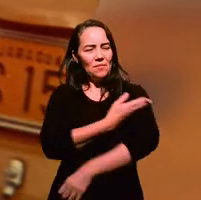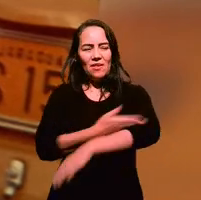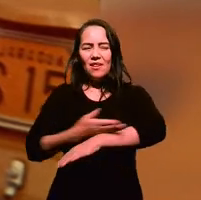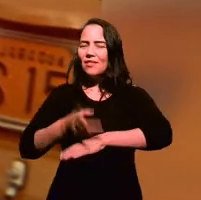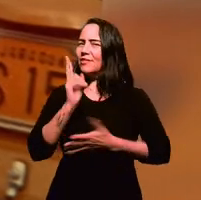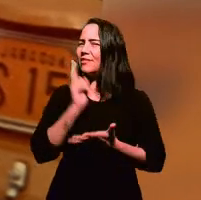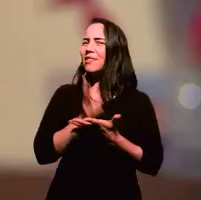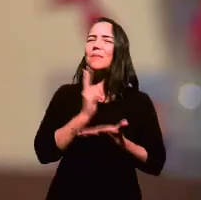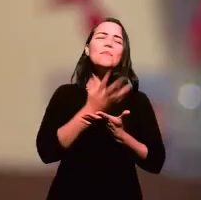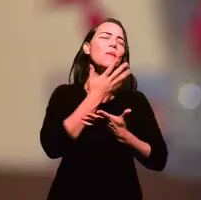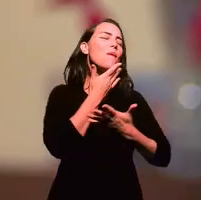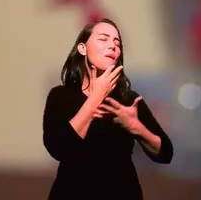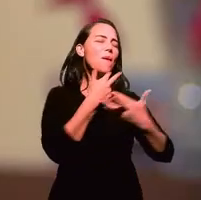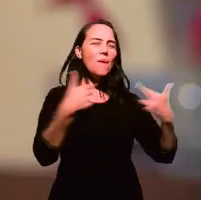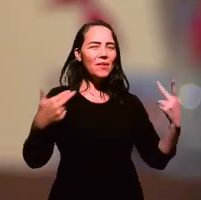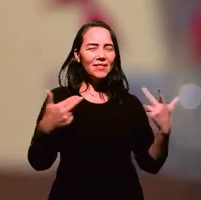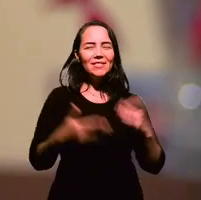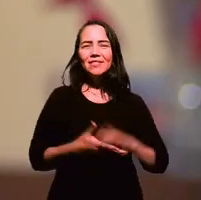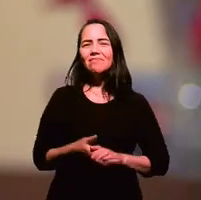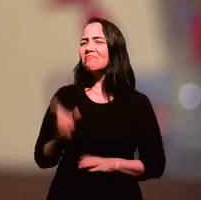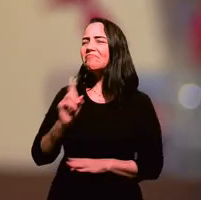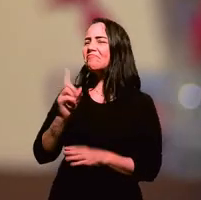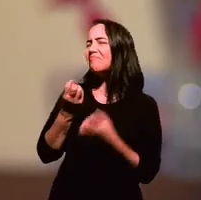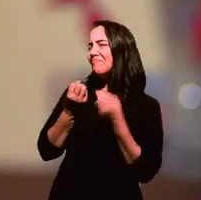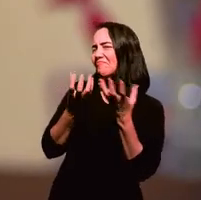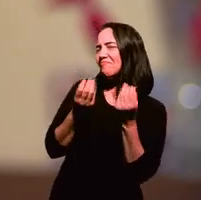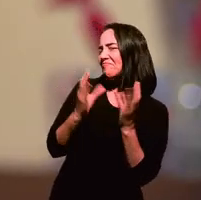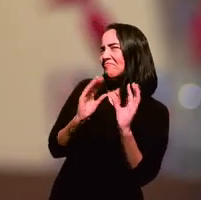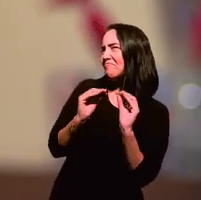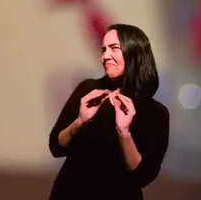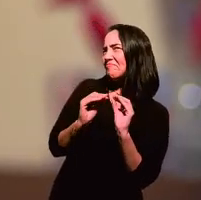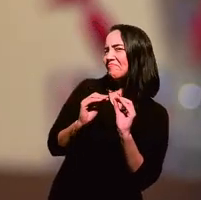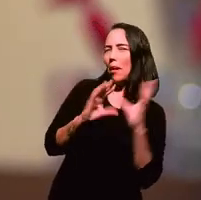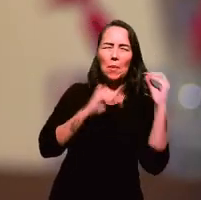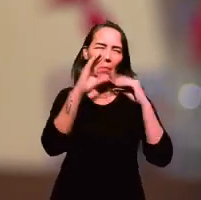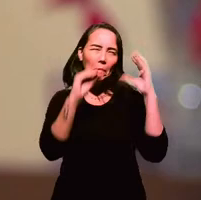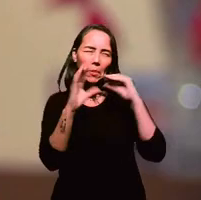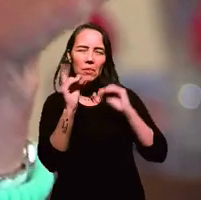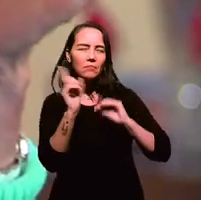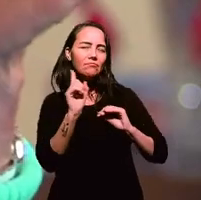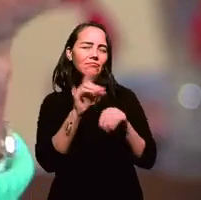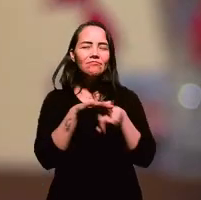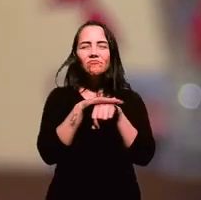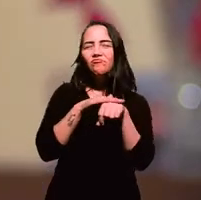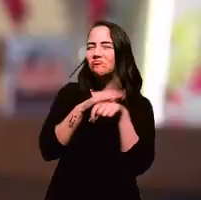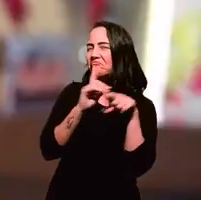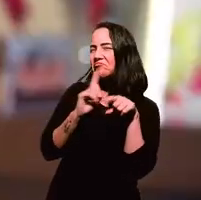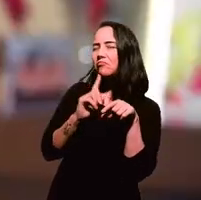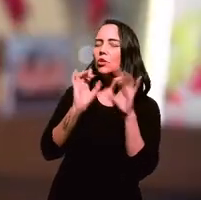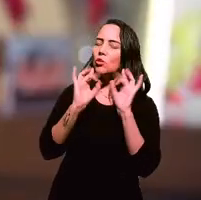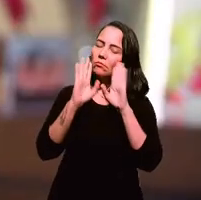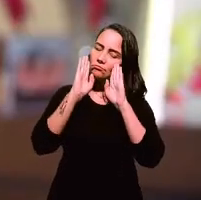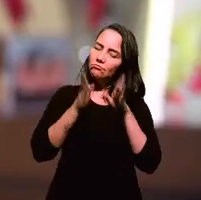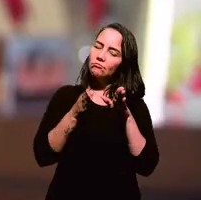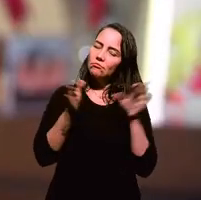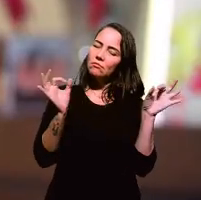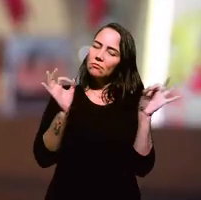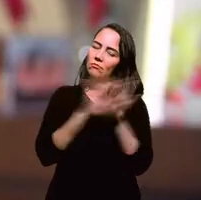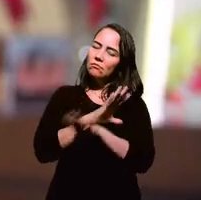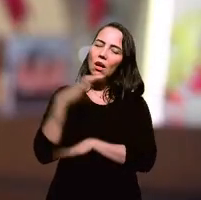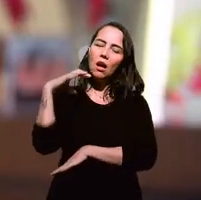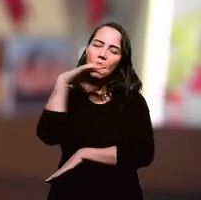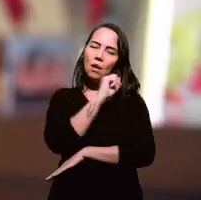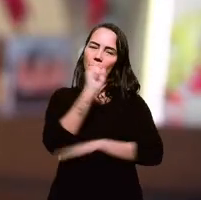usava de cor. Ele não era de falar muito, não. É pouco, curto e preciso. E ligeiro,